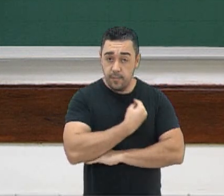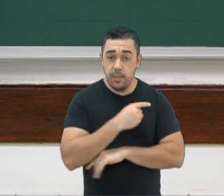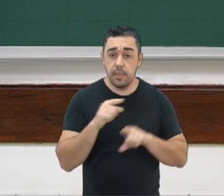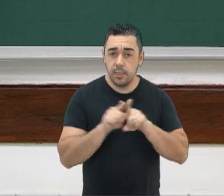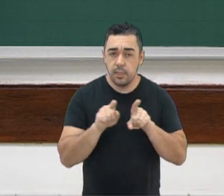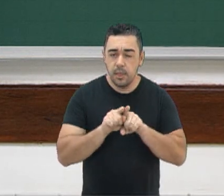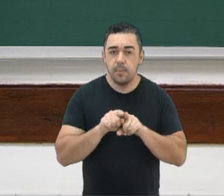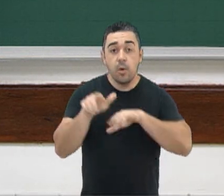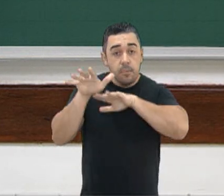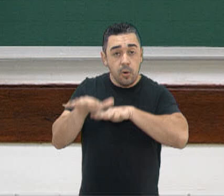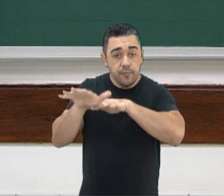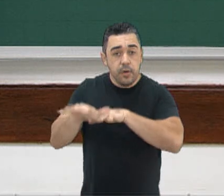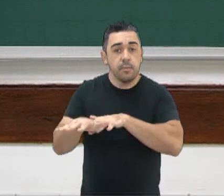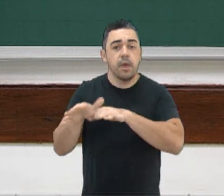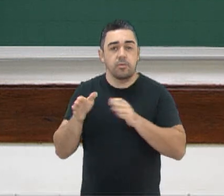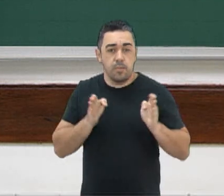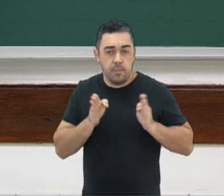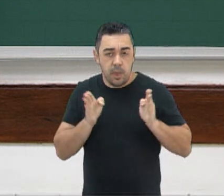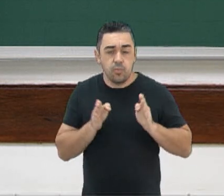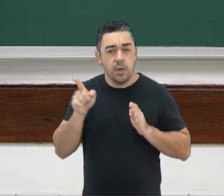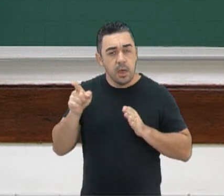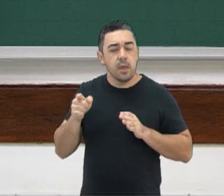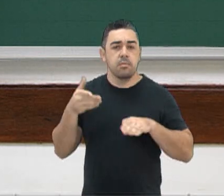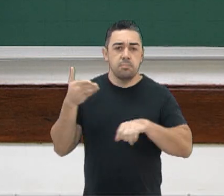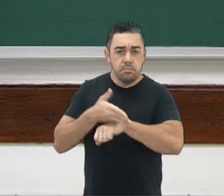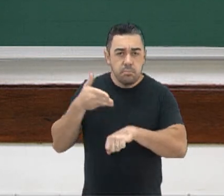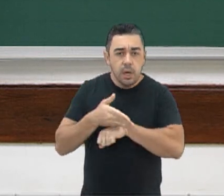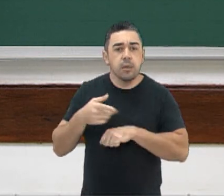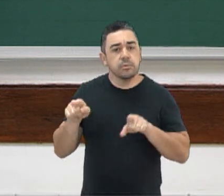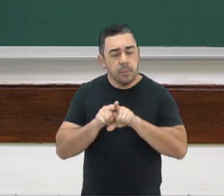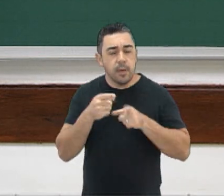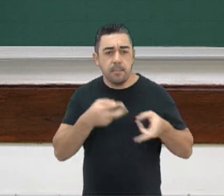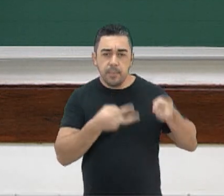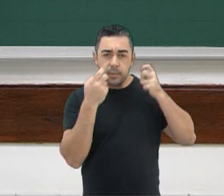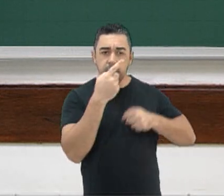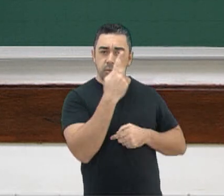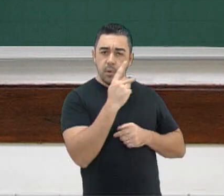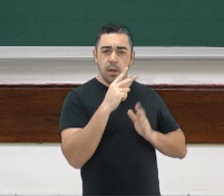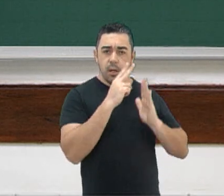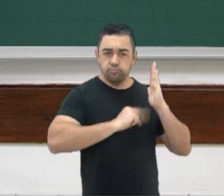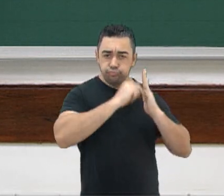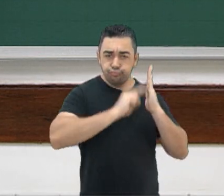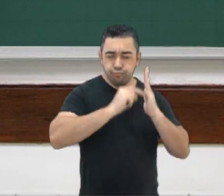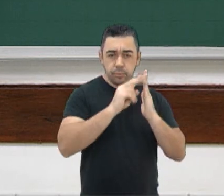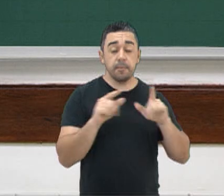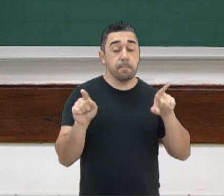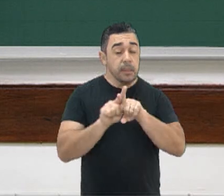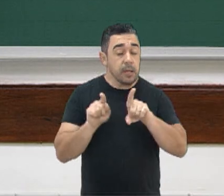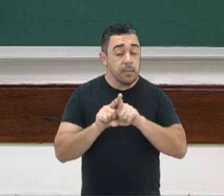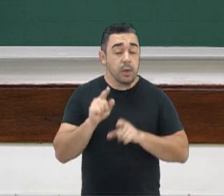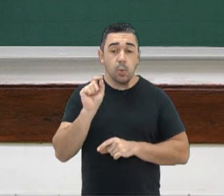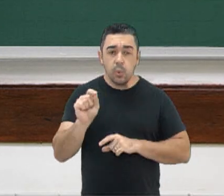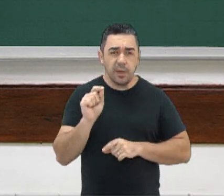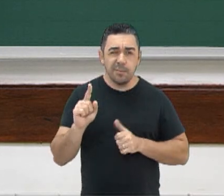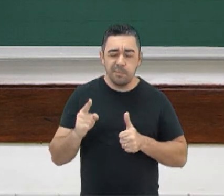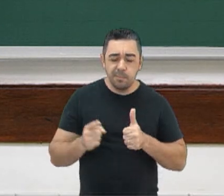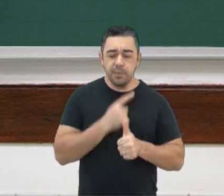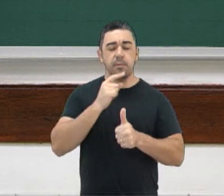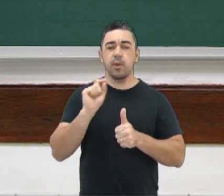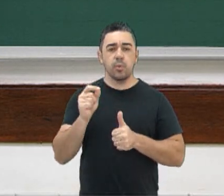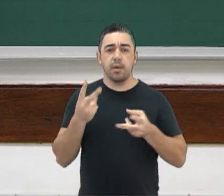movimento artístico que ele representa através dessa imagem. E considerar primeiro a